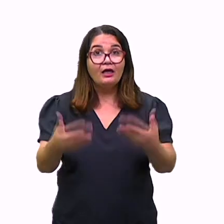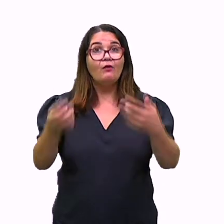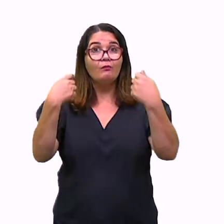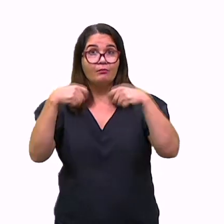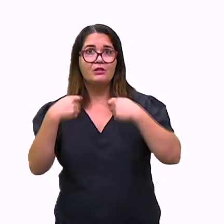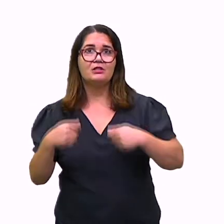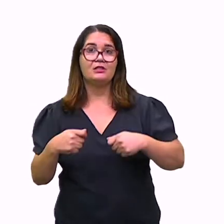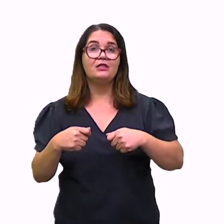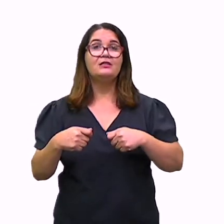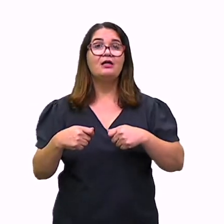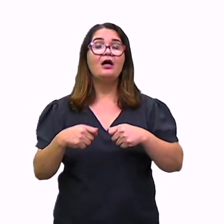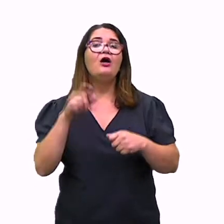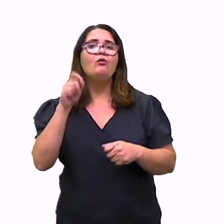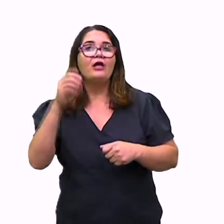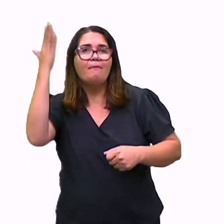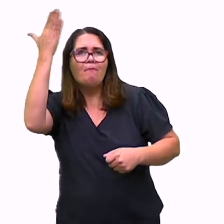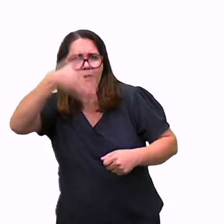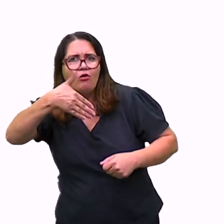as acusações.